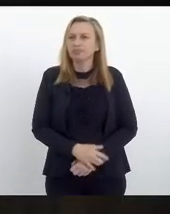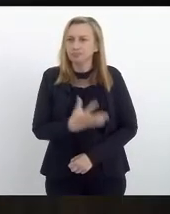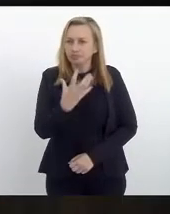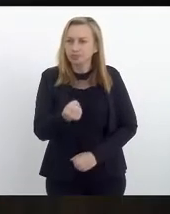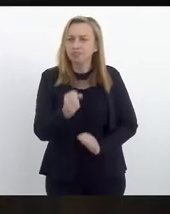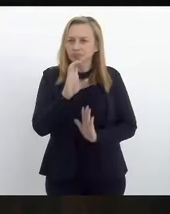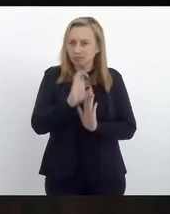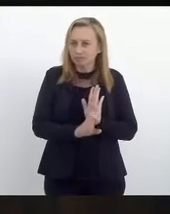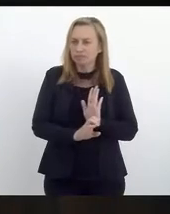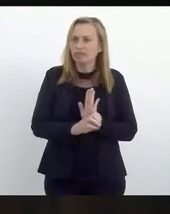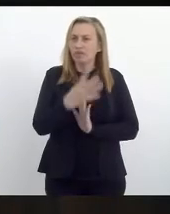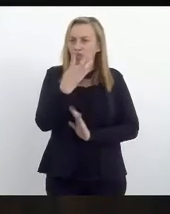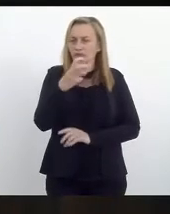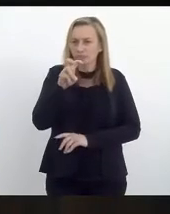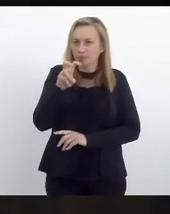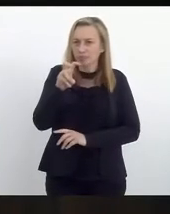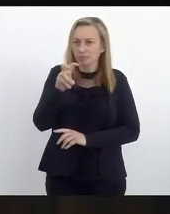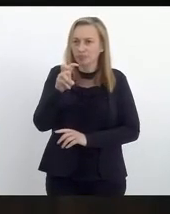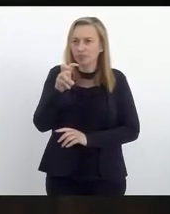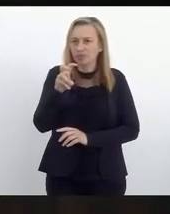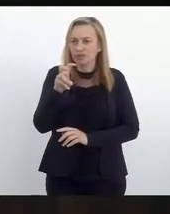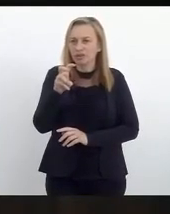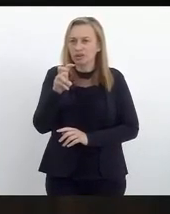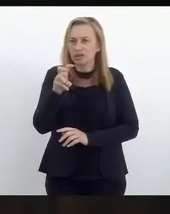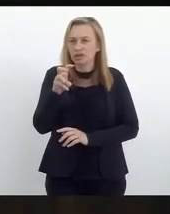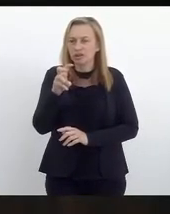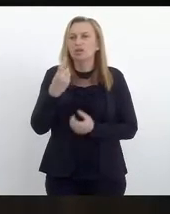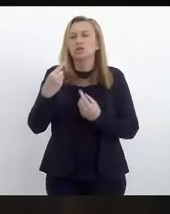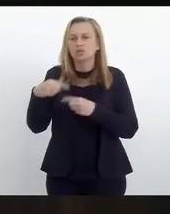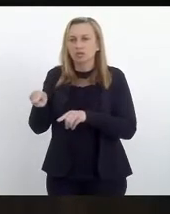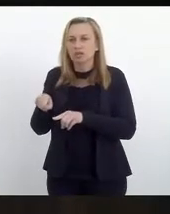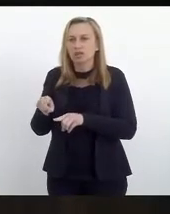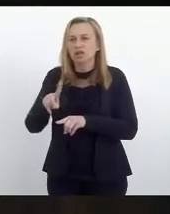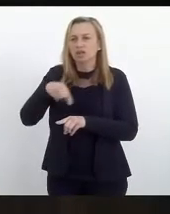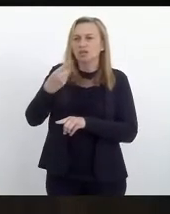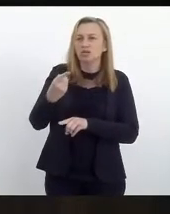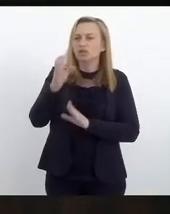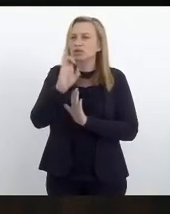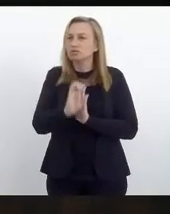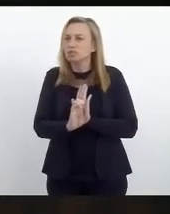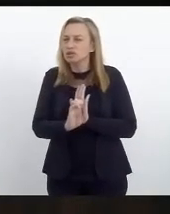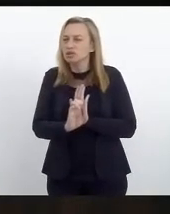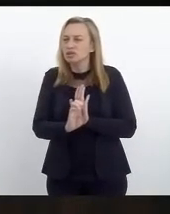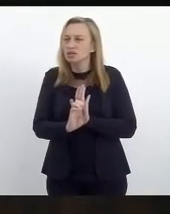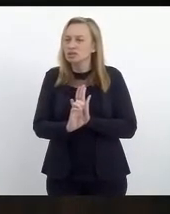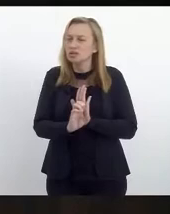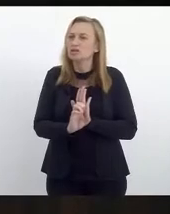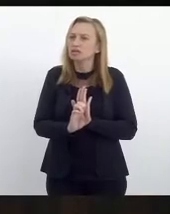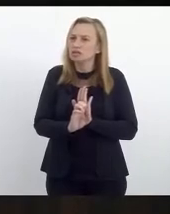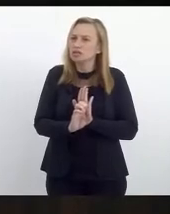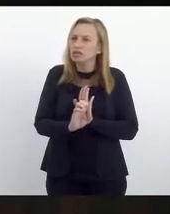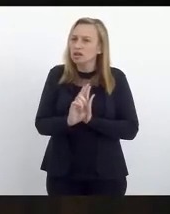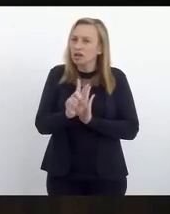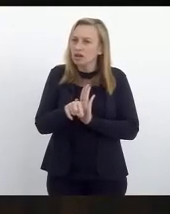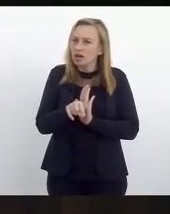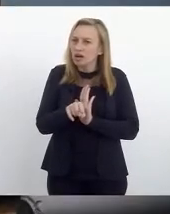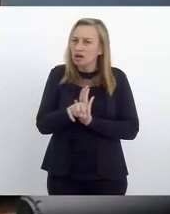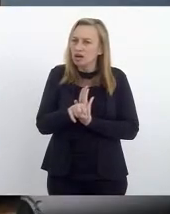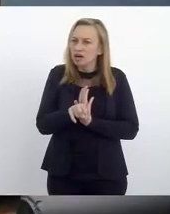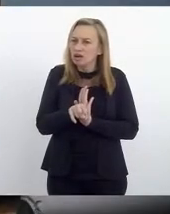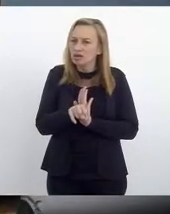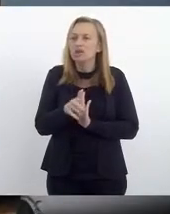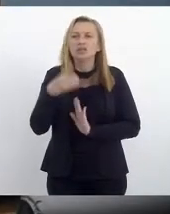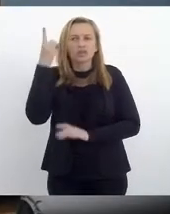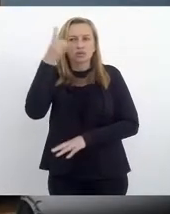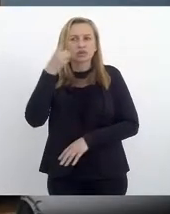Favorável às emendas 4 e 5 e rejeitadas as demais emendas? Contrárias as demais emendas? O